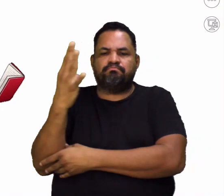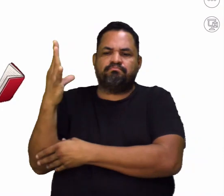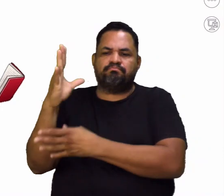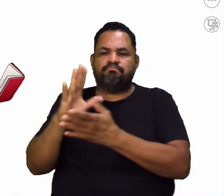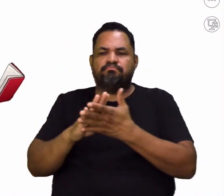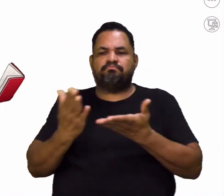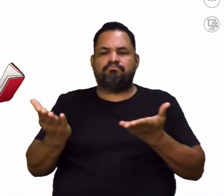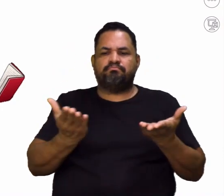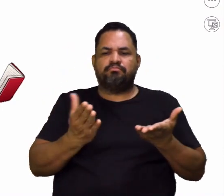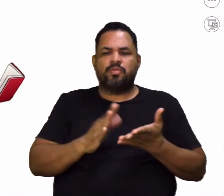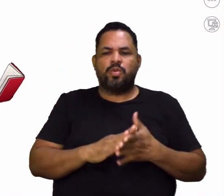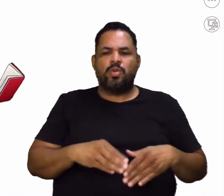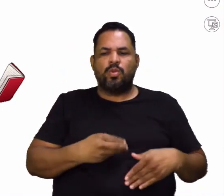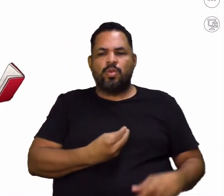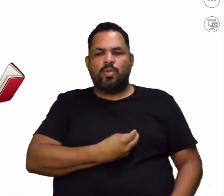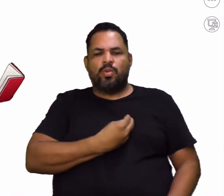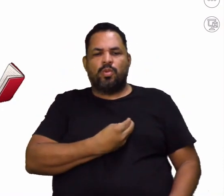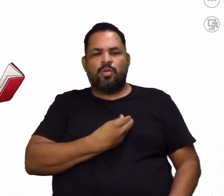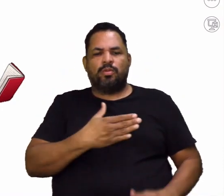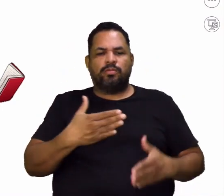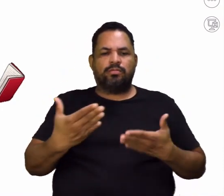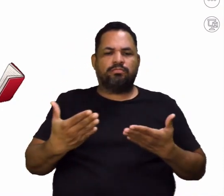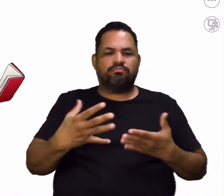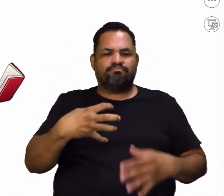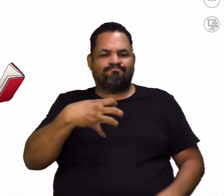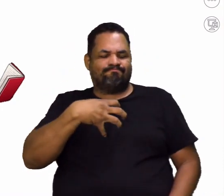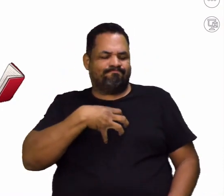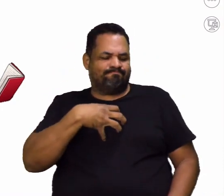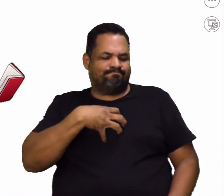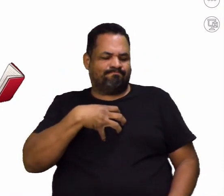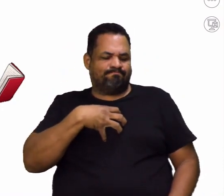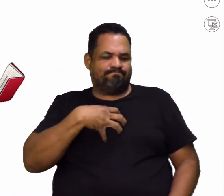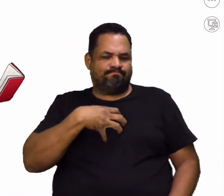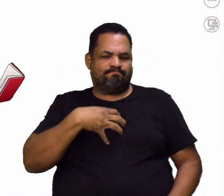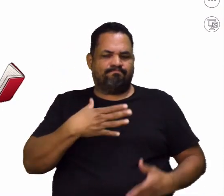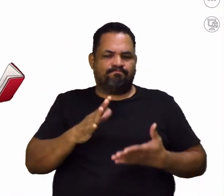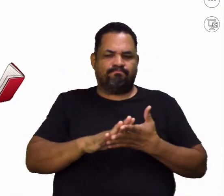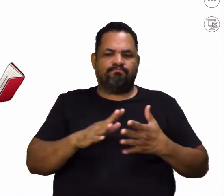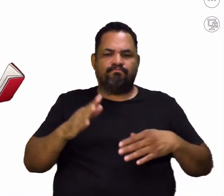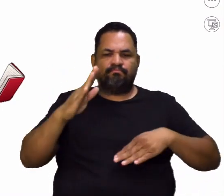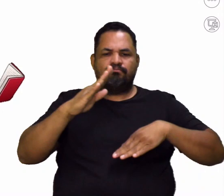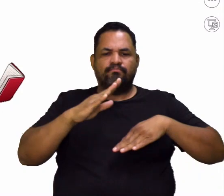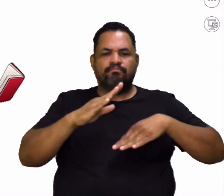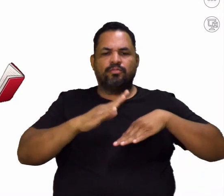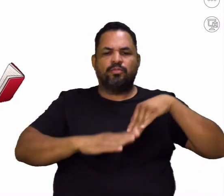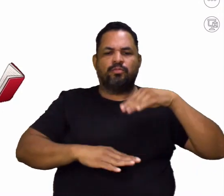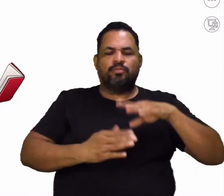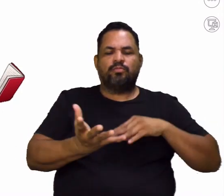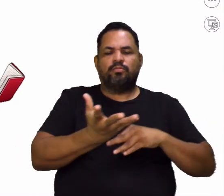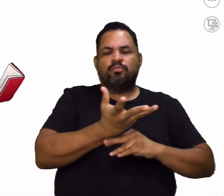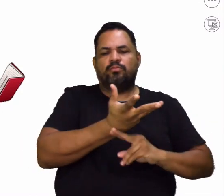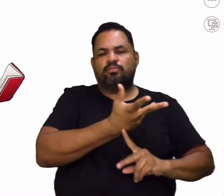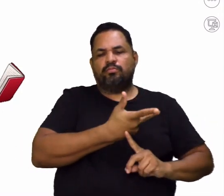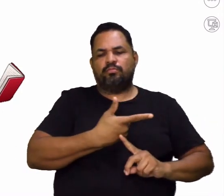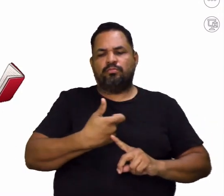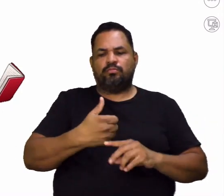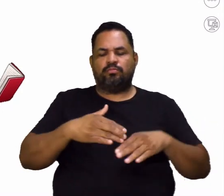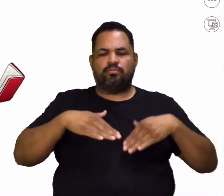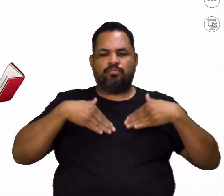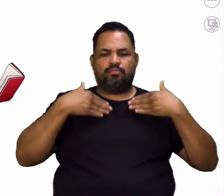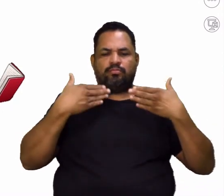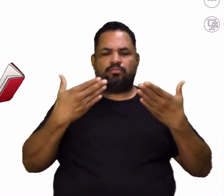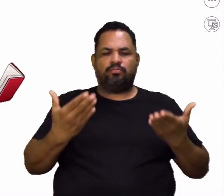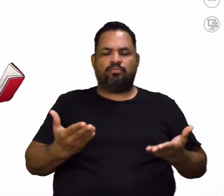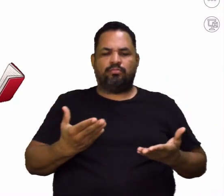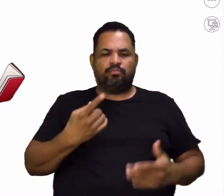em um determinado momento de acordo com a sensibilidade do artista quando você